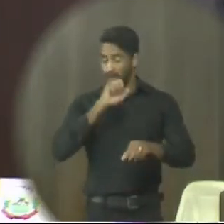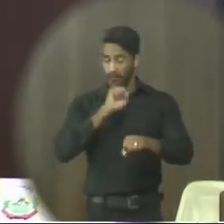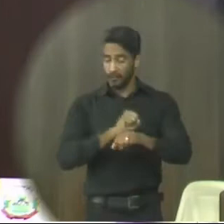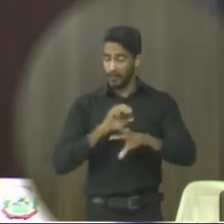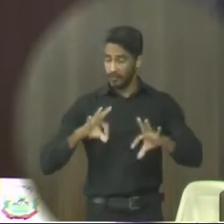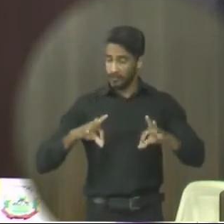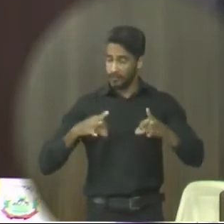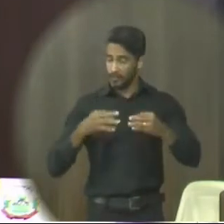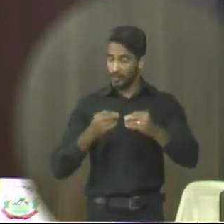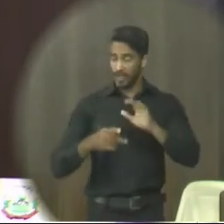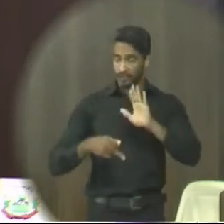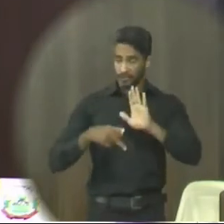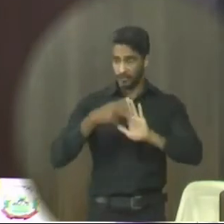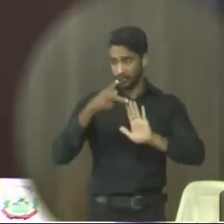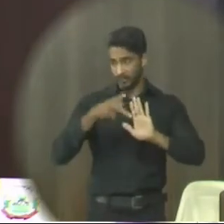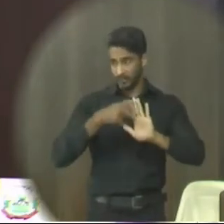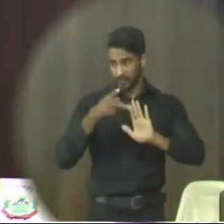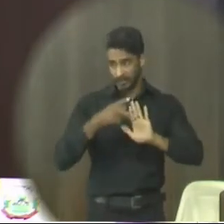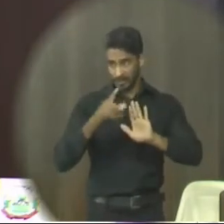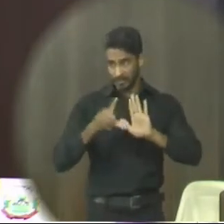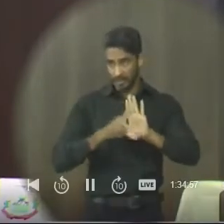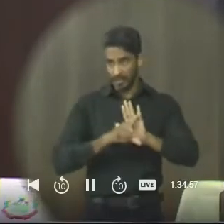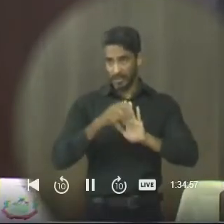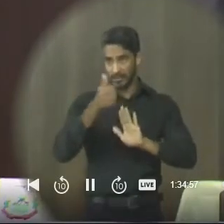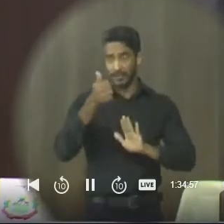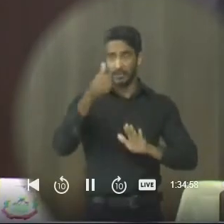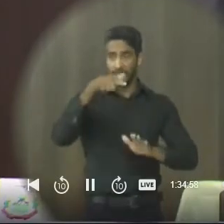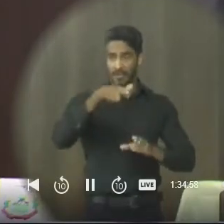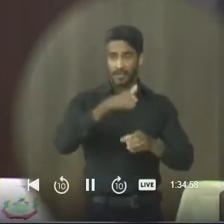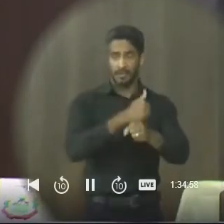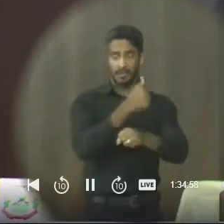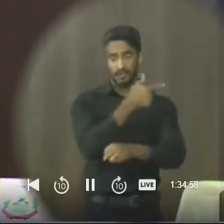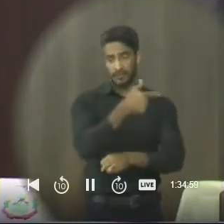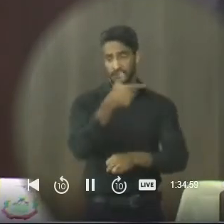total à proposição da lei número 017